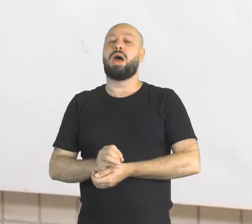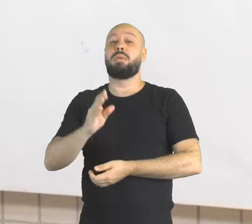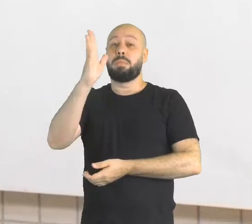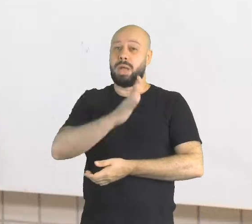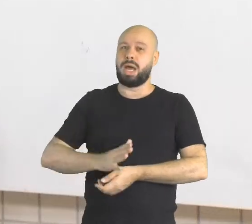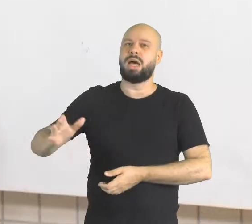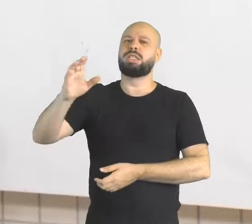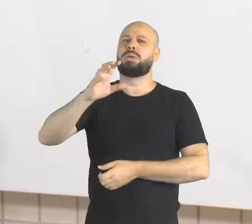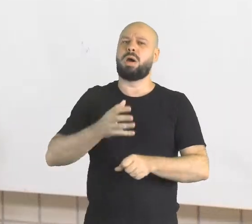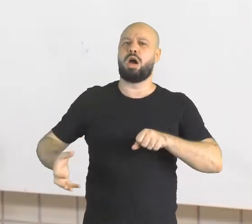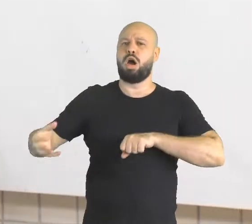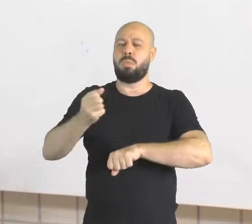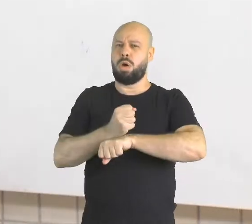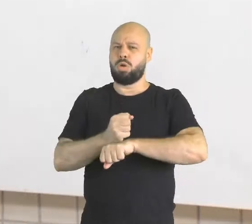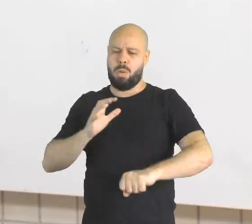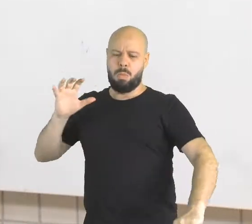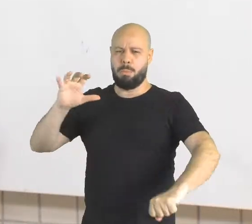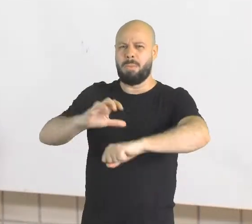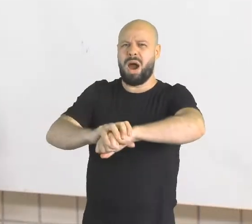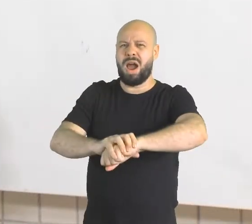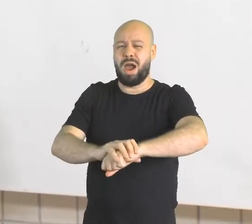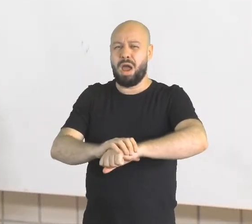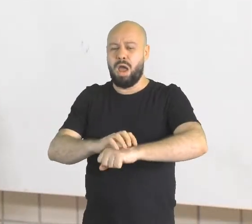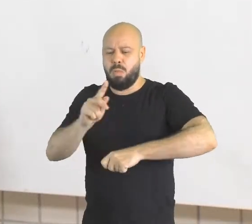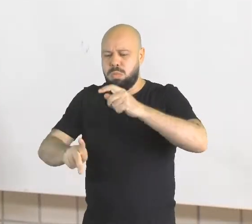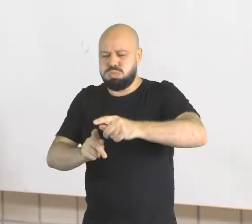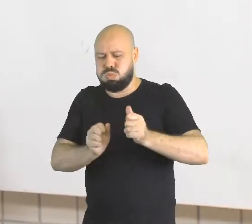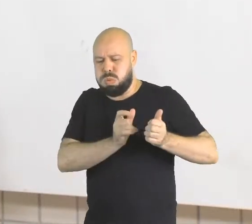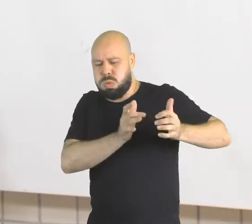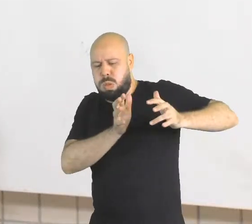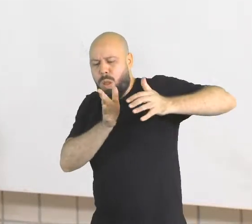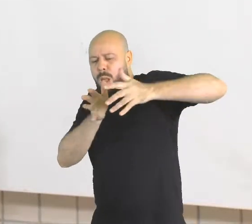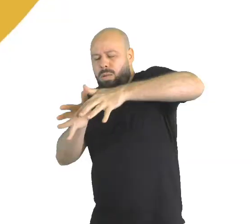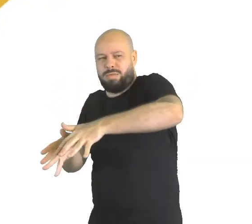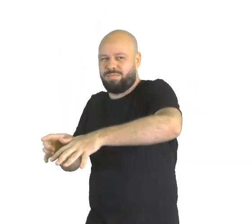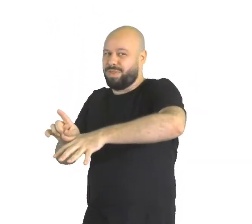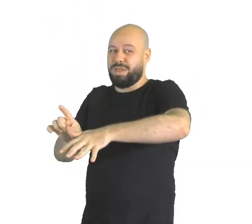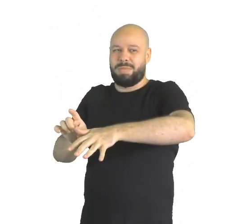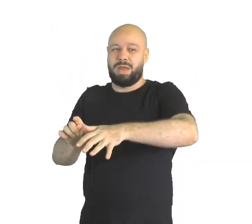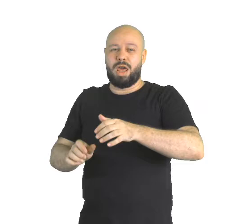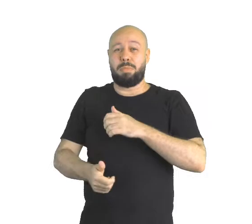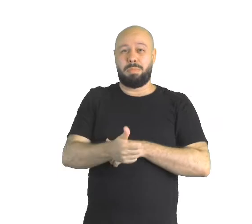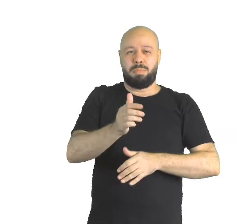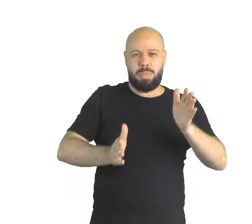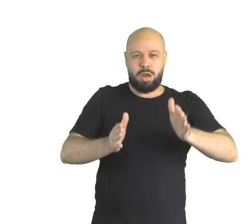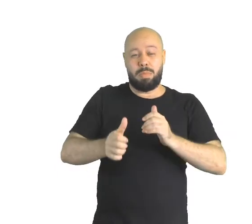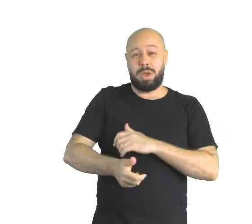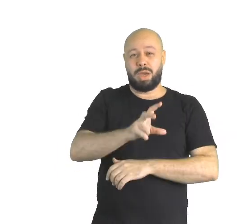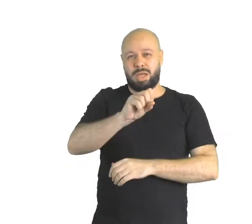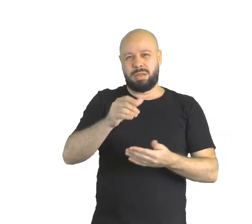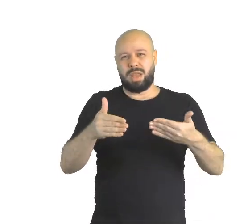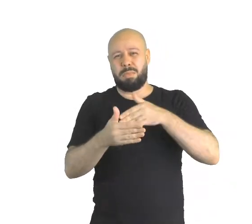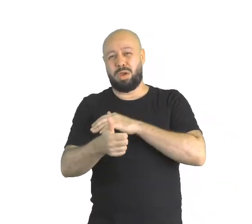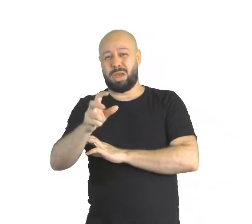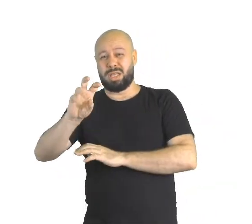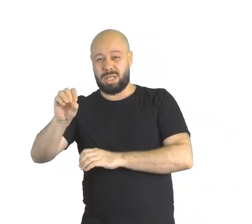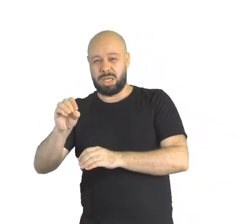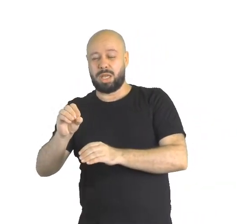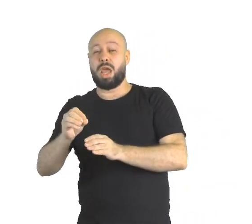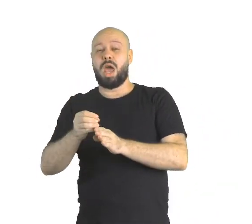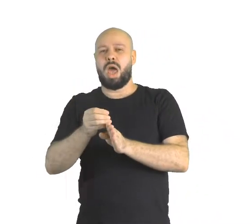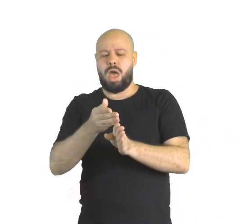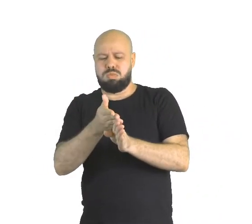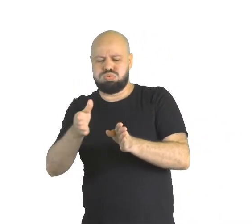ser colonizado, ele ainda não vai ser povoado. Esse período de 1500 até 1530 vai ser chamado de Brasil